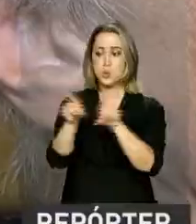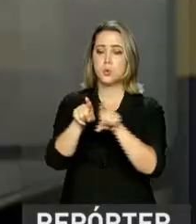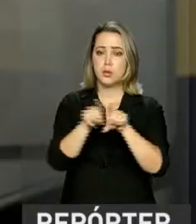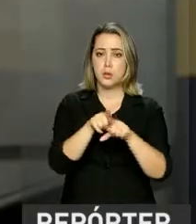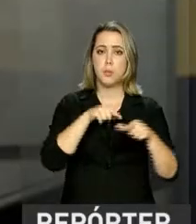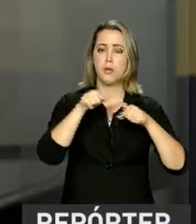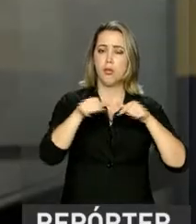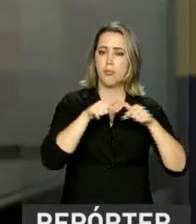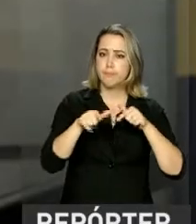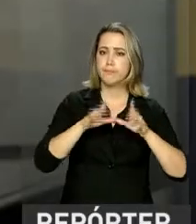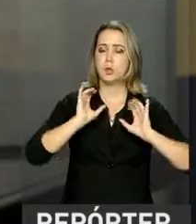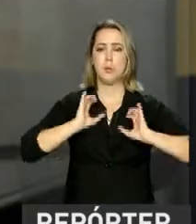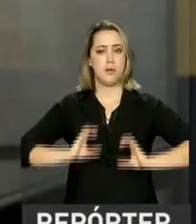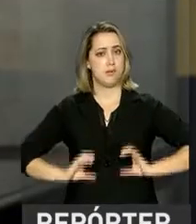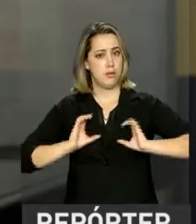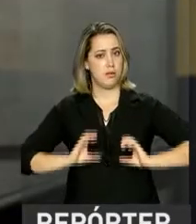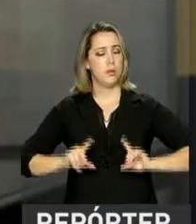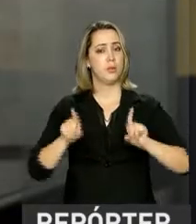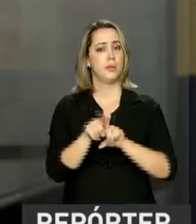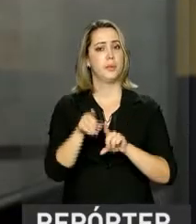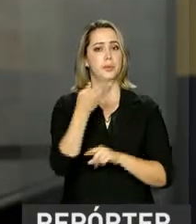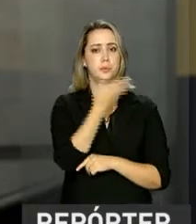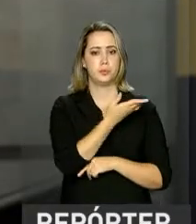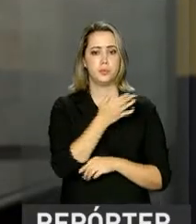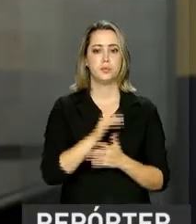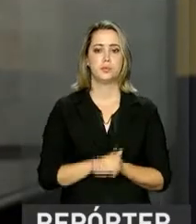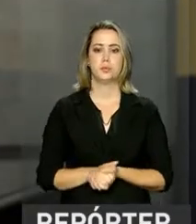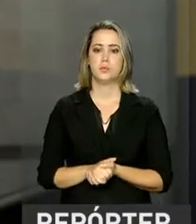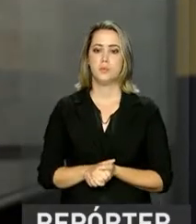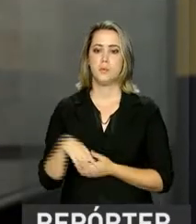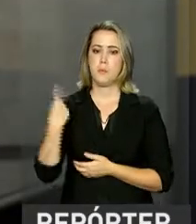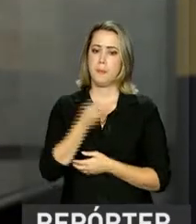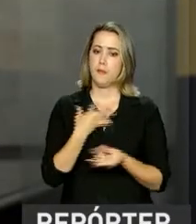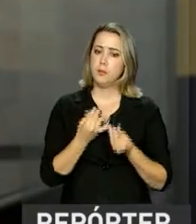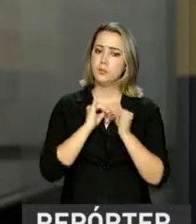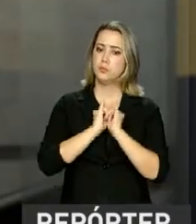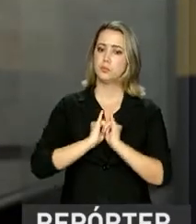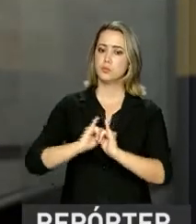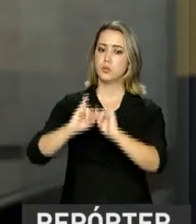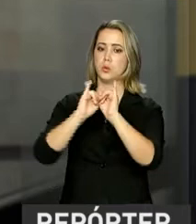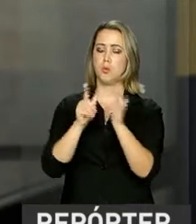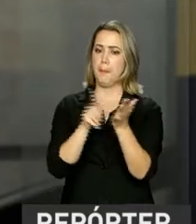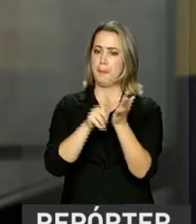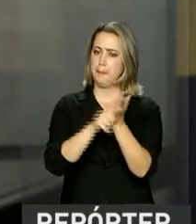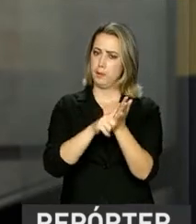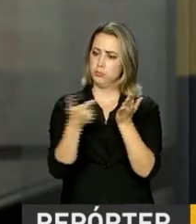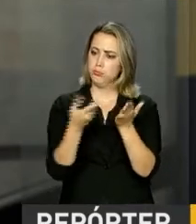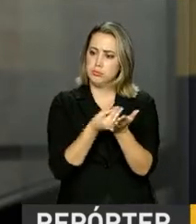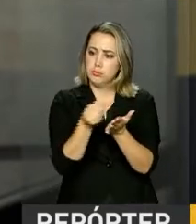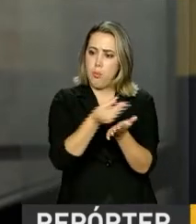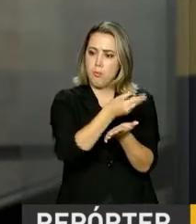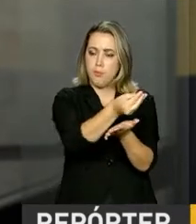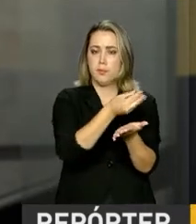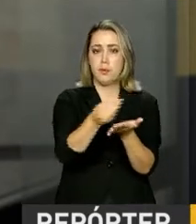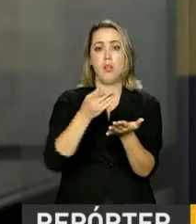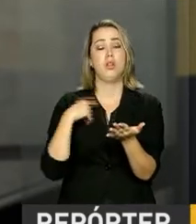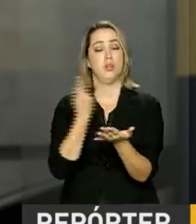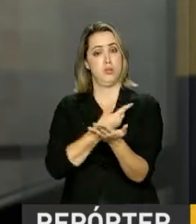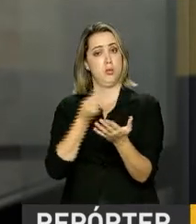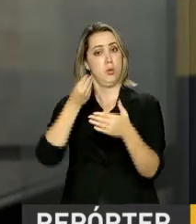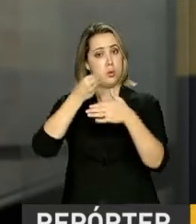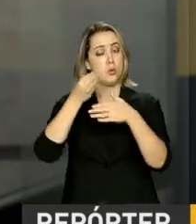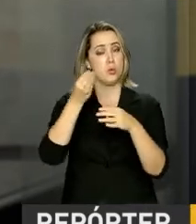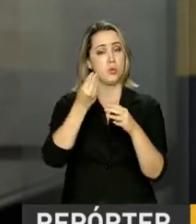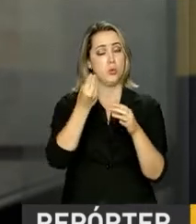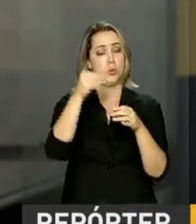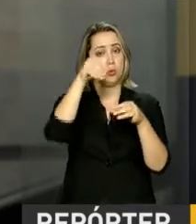o material que é produzido nesses cursos a gente disponibiliza na página é dada à